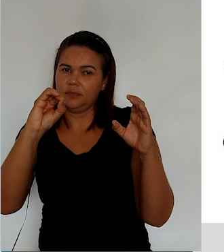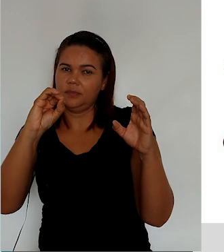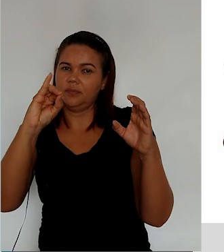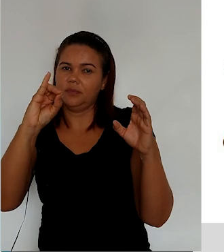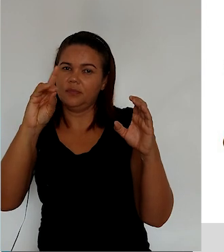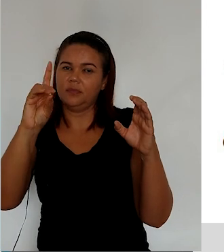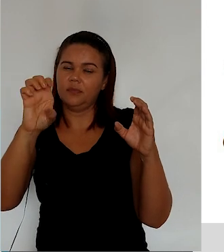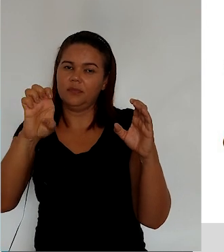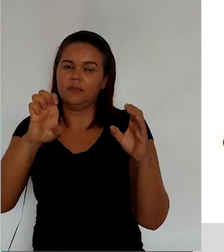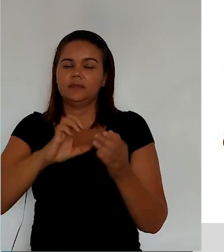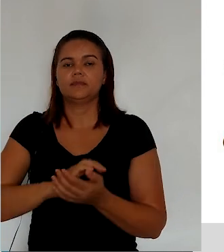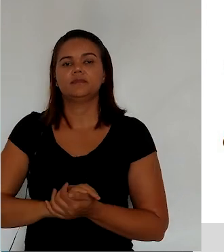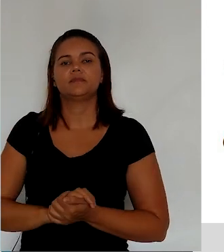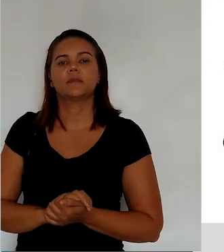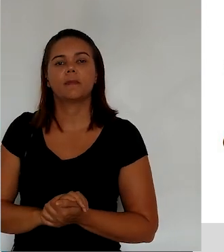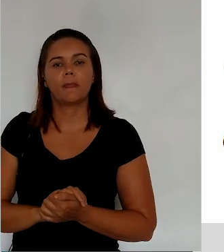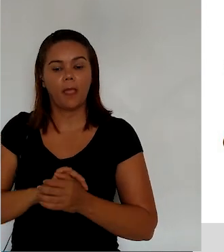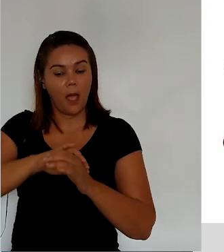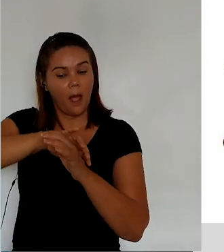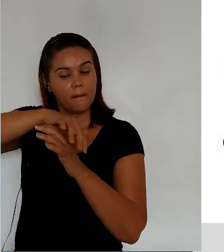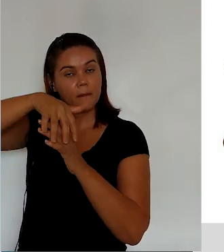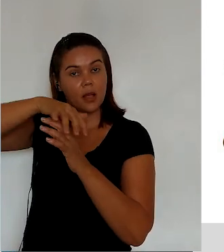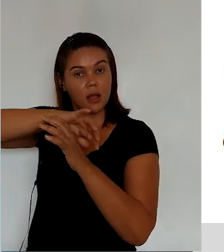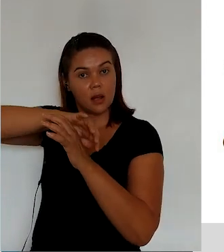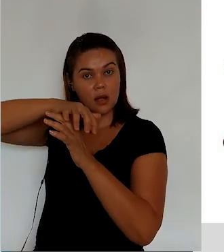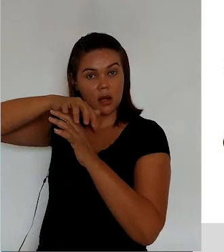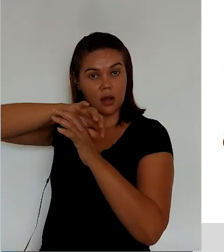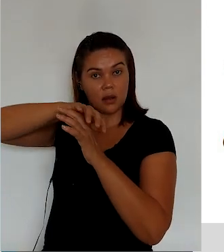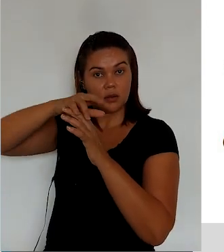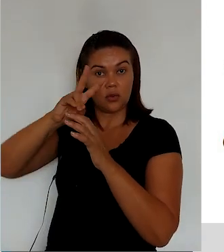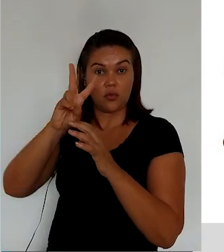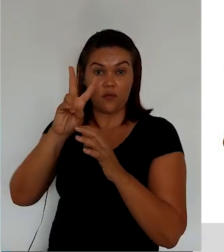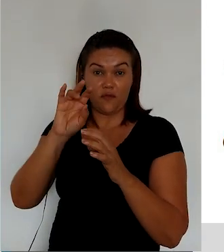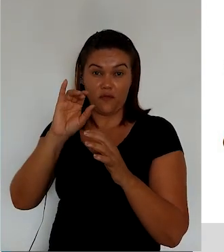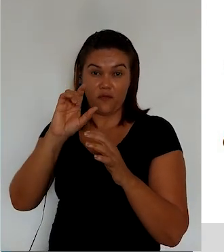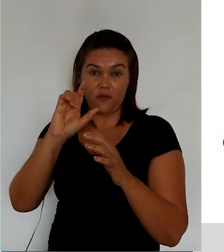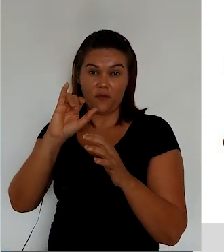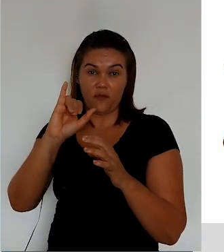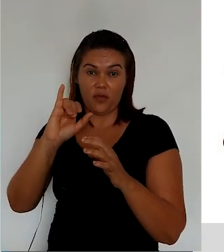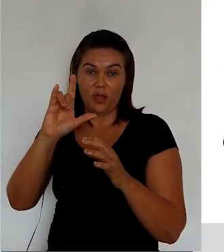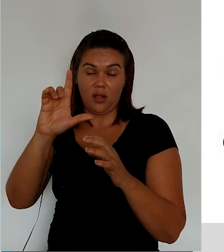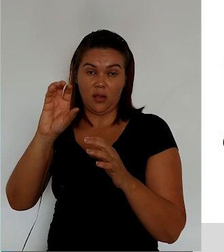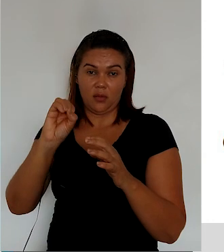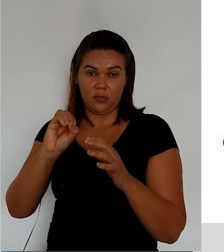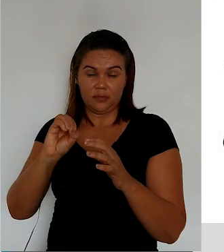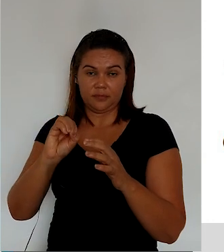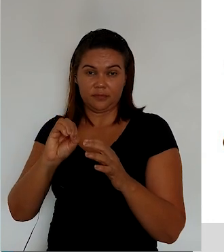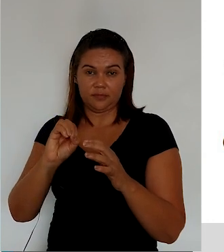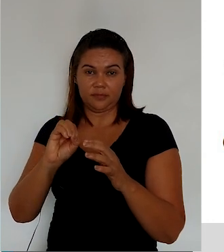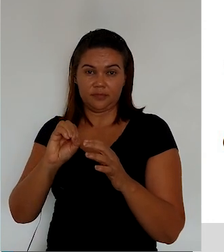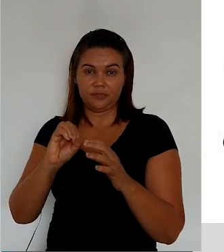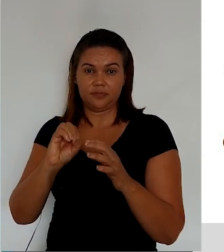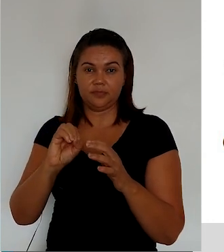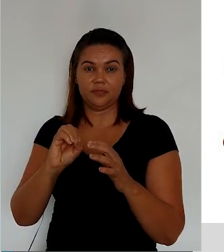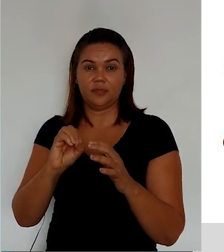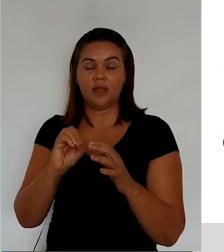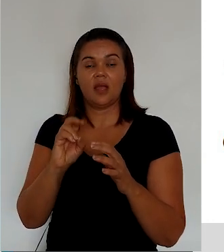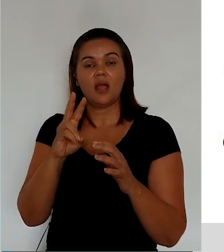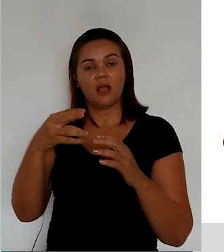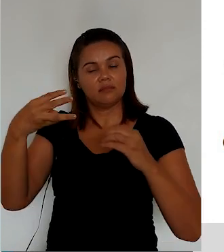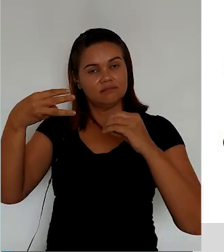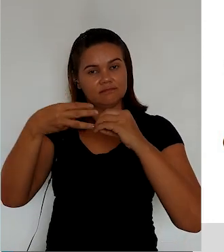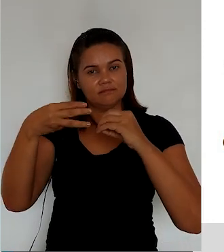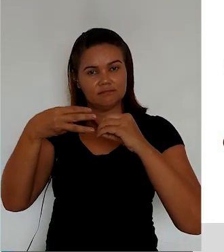A parede do vilo é determinada por células epiteliais coroides,